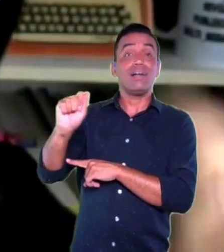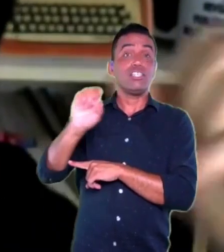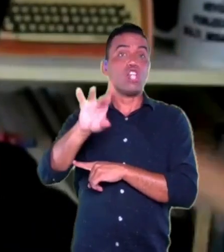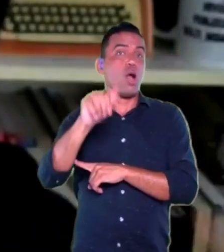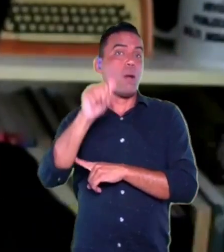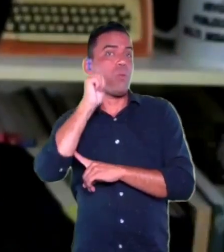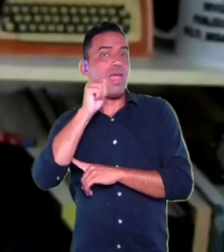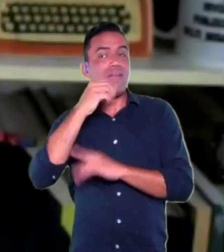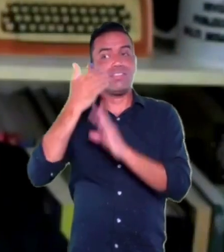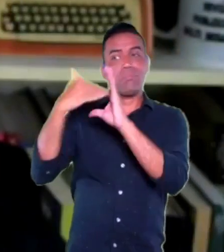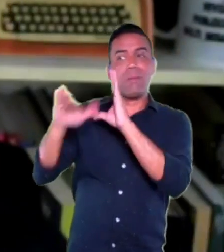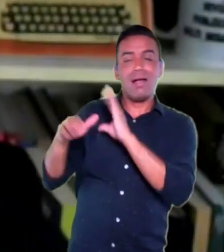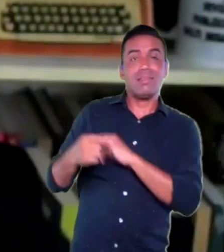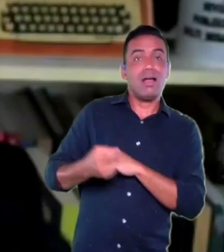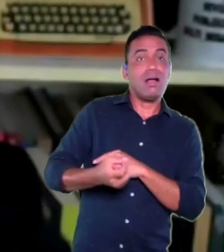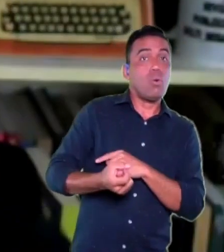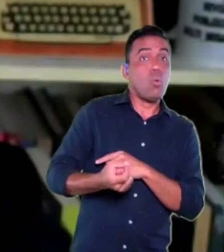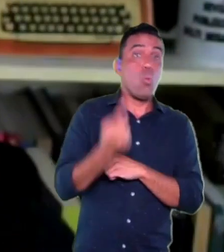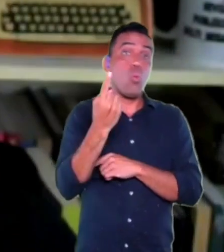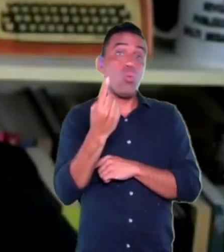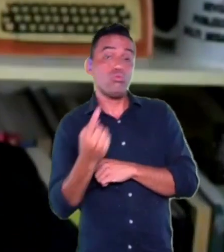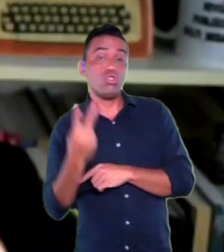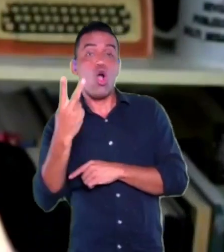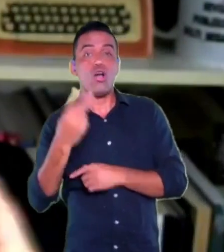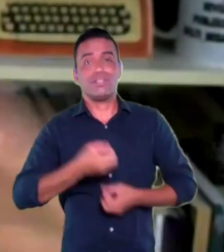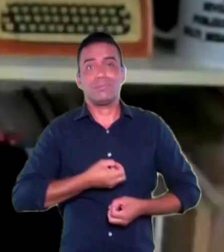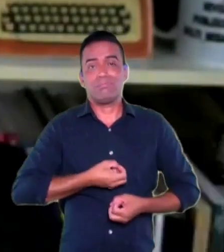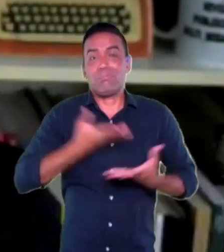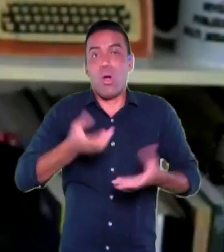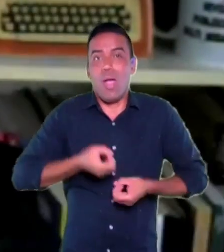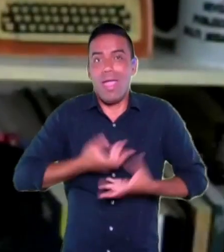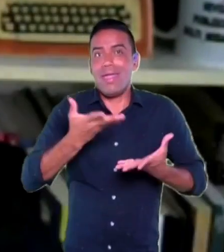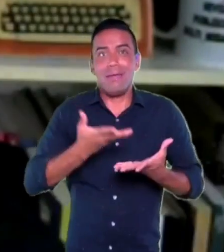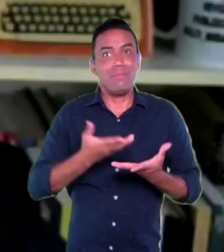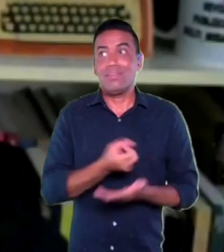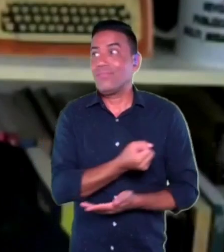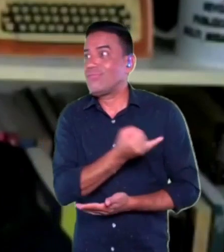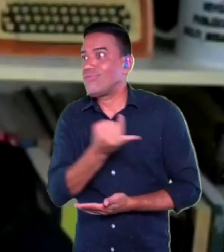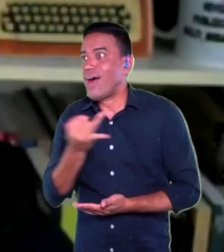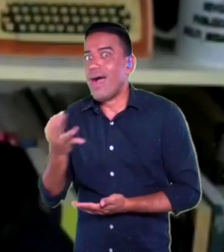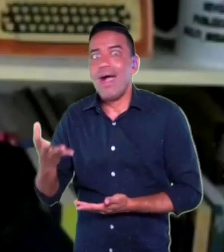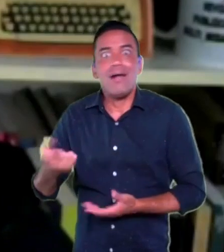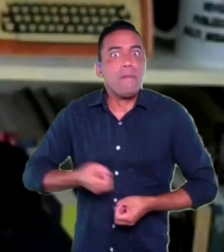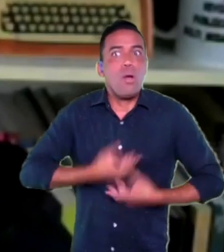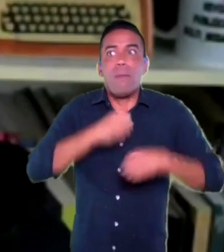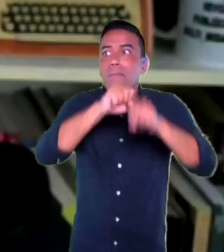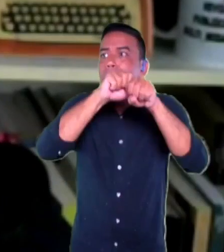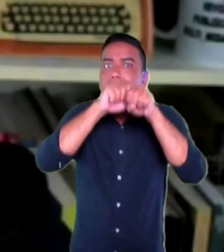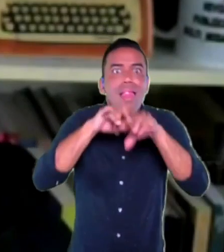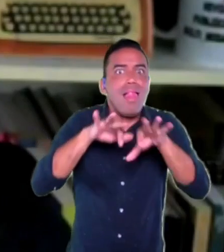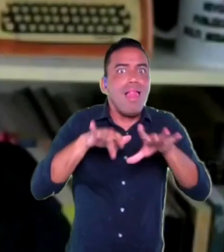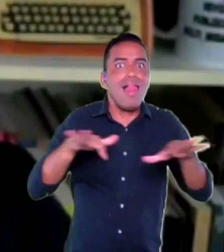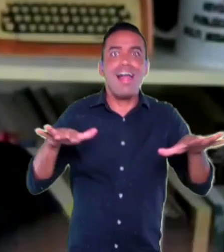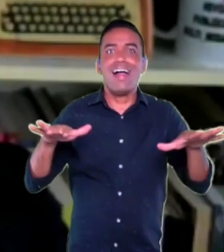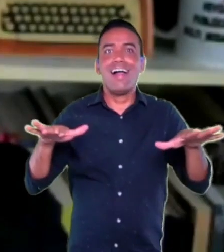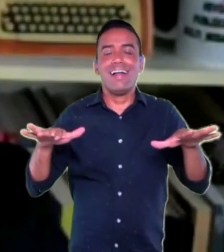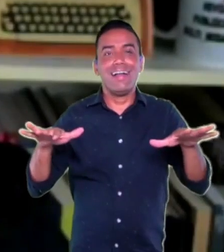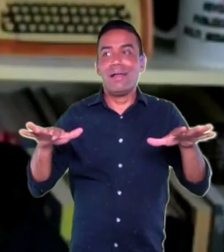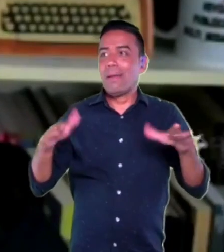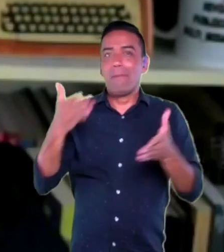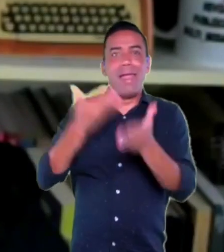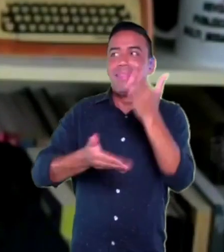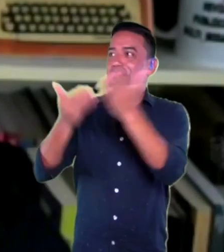um poema, 2 poemas. E eu me dei conta de que eu tinha um monte de poemas espalhado, que eu chamaria até de meio perdido.